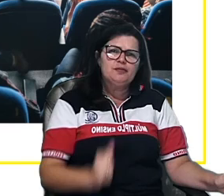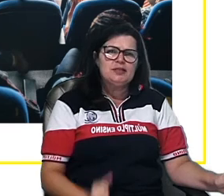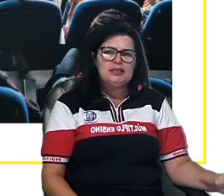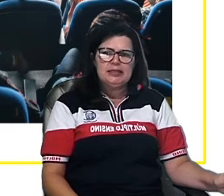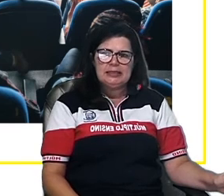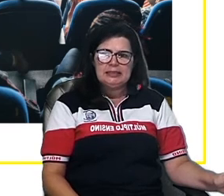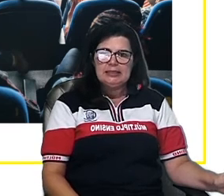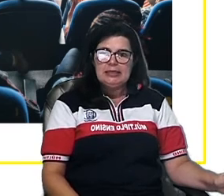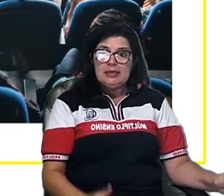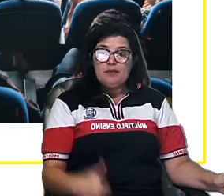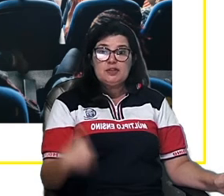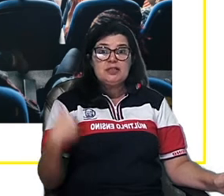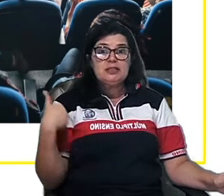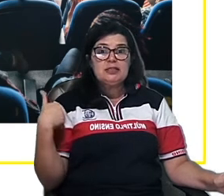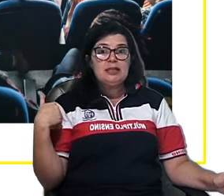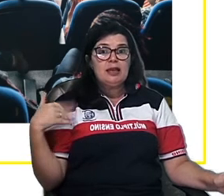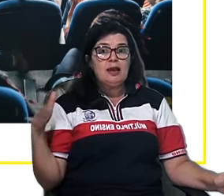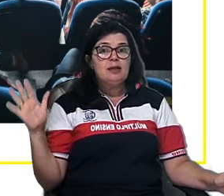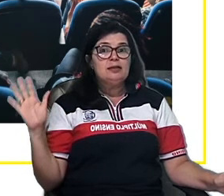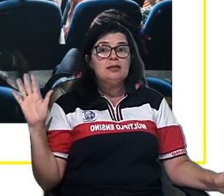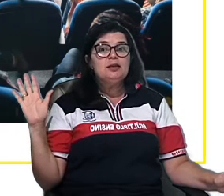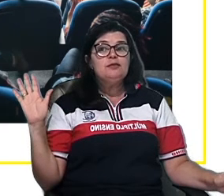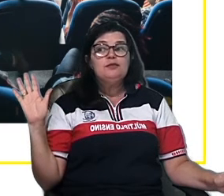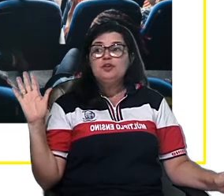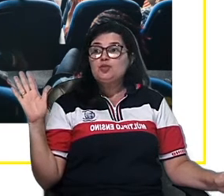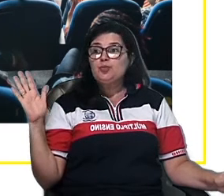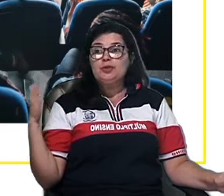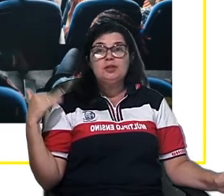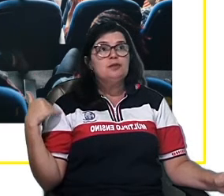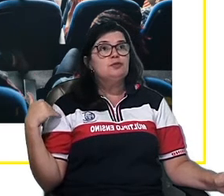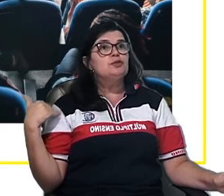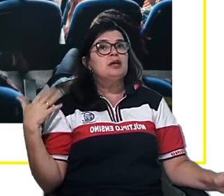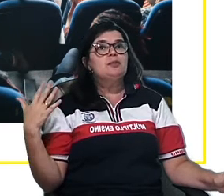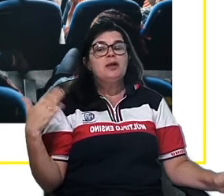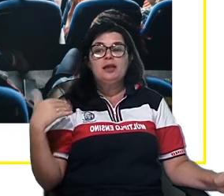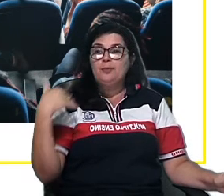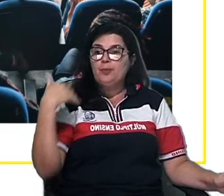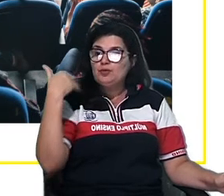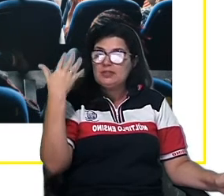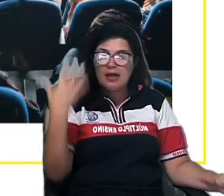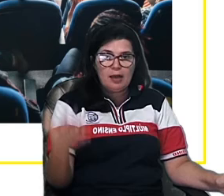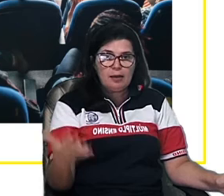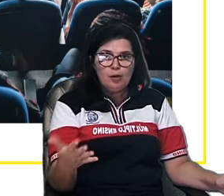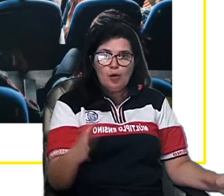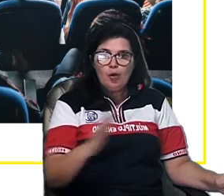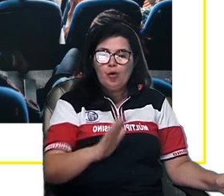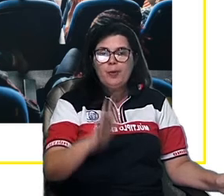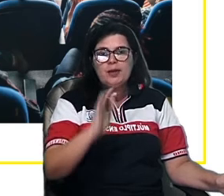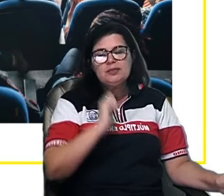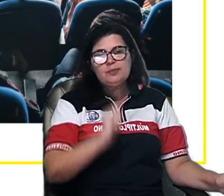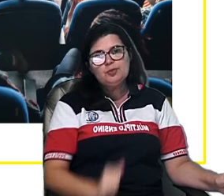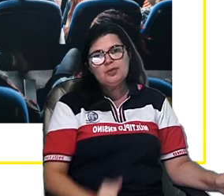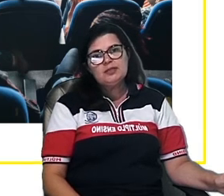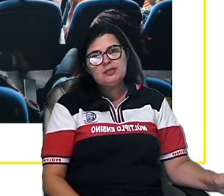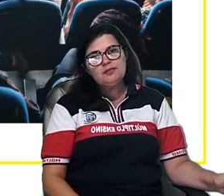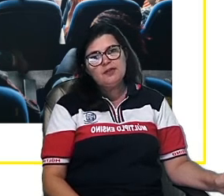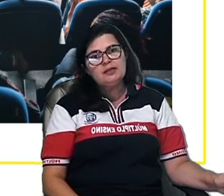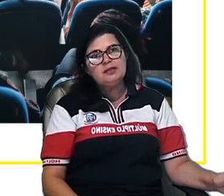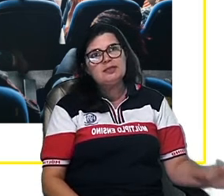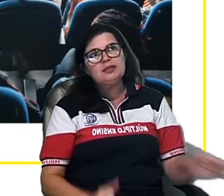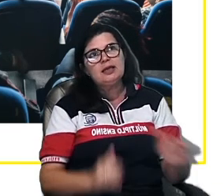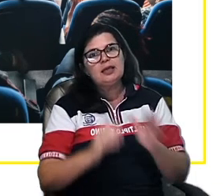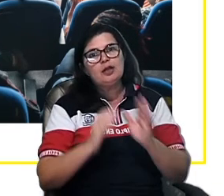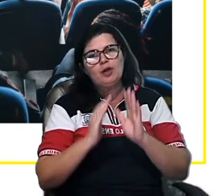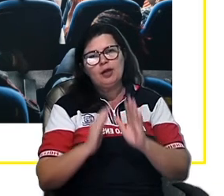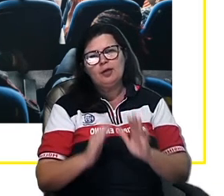que é não fazer nada? É você se entregar de livre e espontânea vontade para repousar, ou para simplesmente se